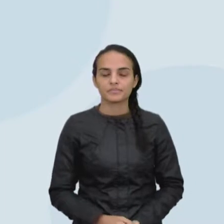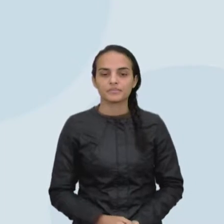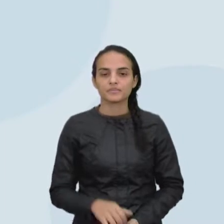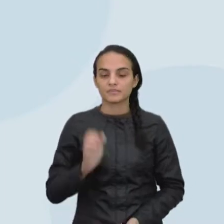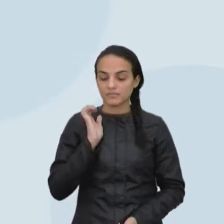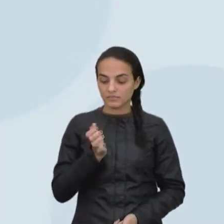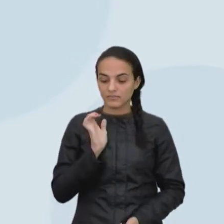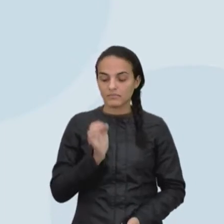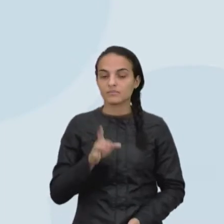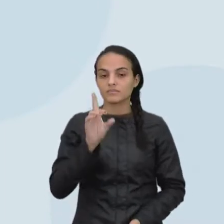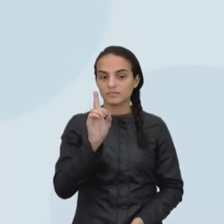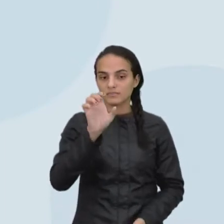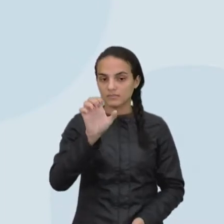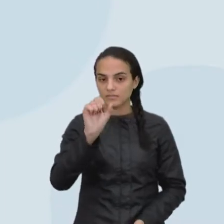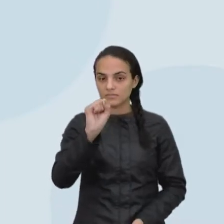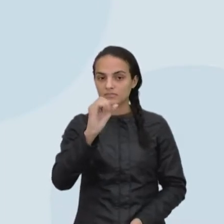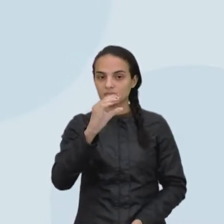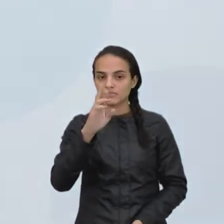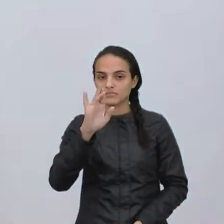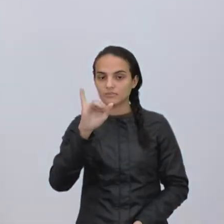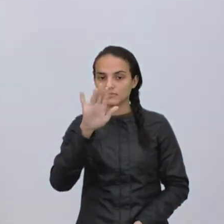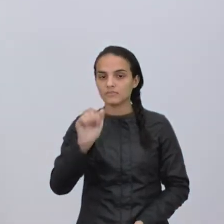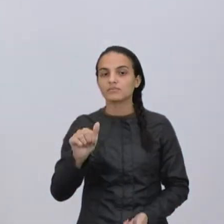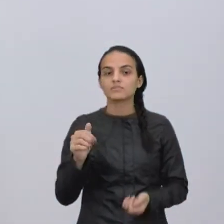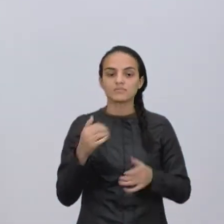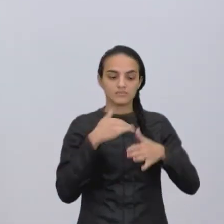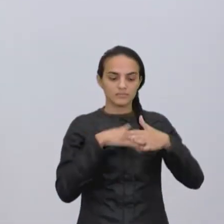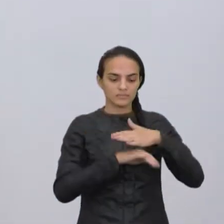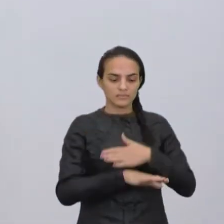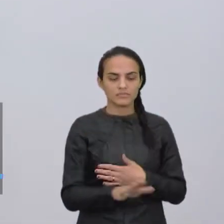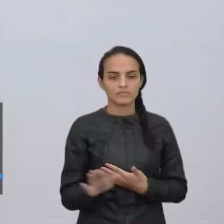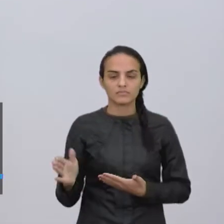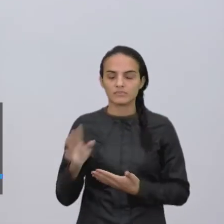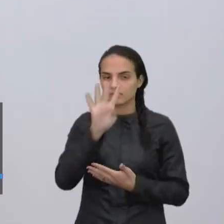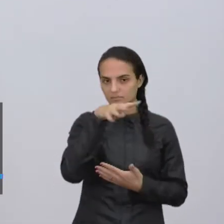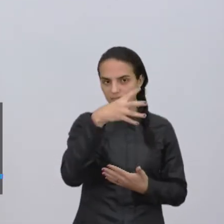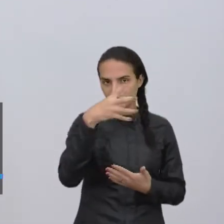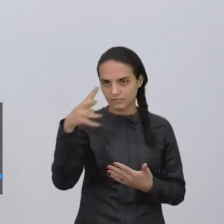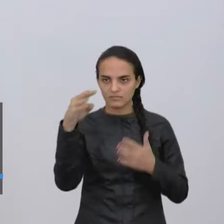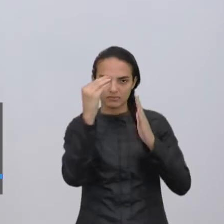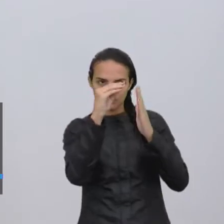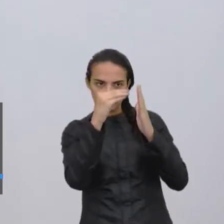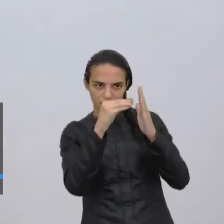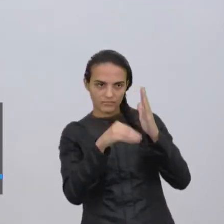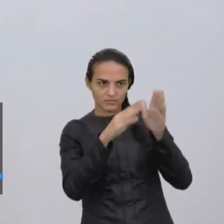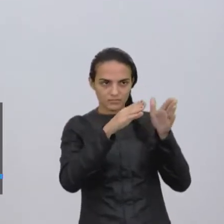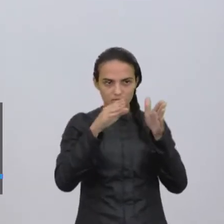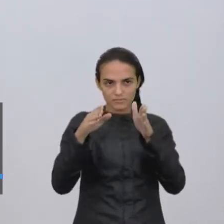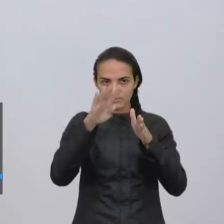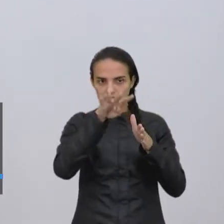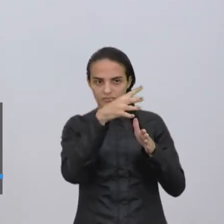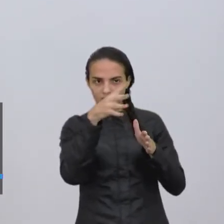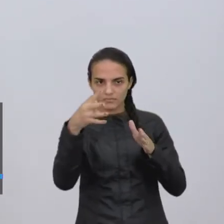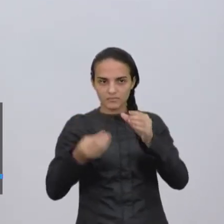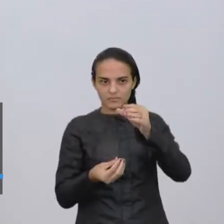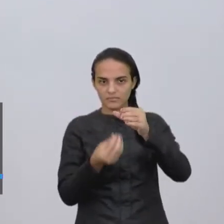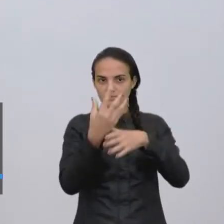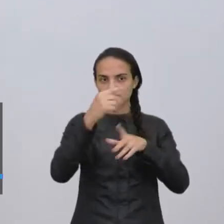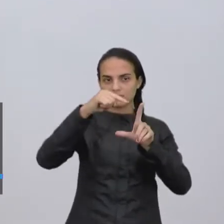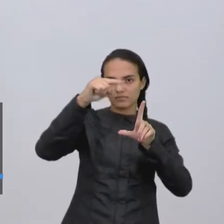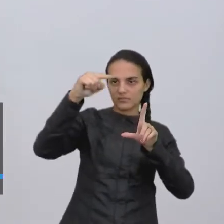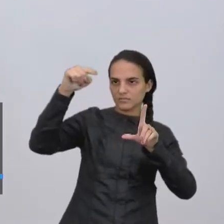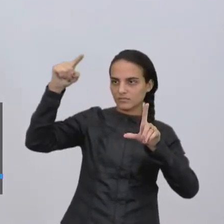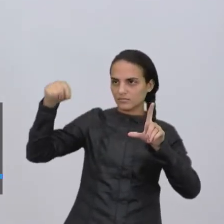estatística descritiva é a hora onde a gente pega as informações colocando nas tabelas, organiza as tabelas, constrói os